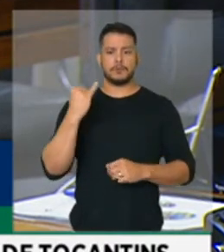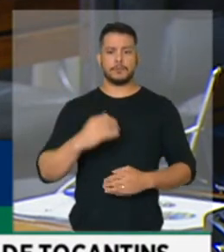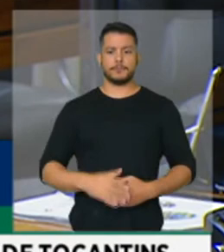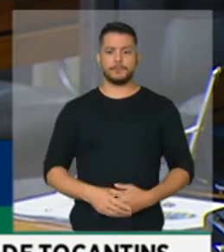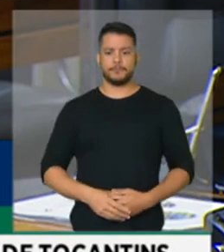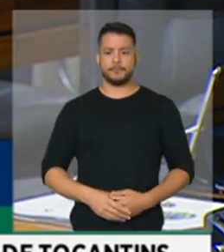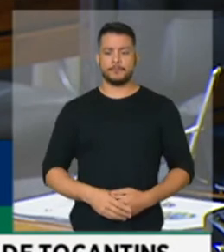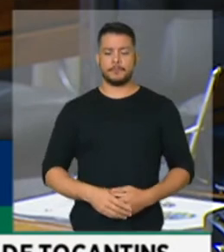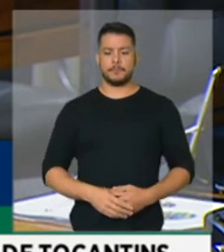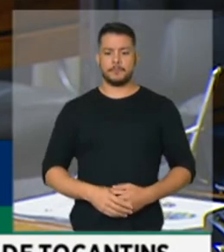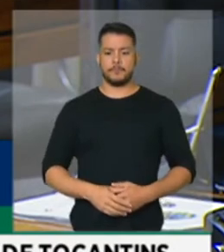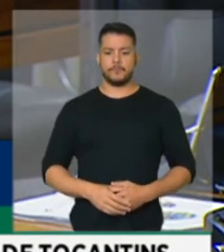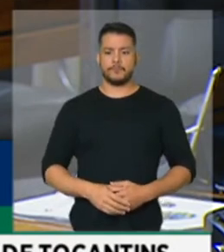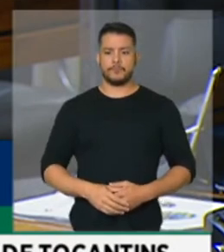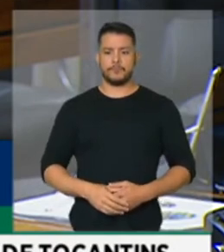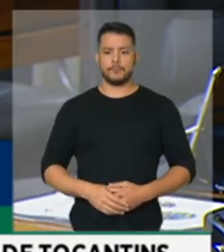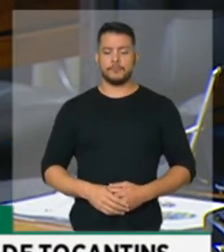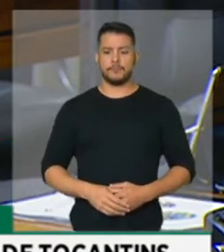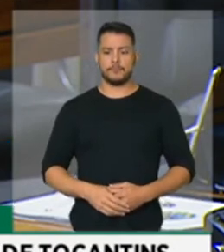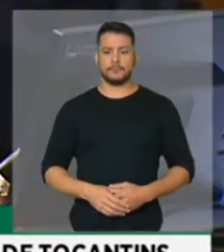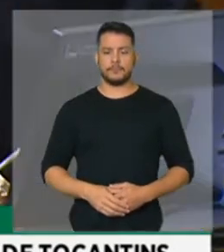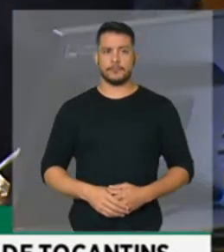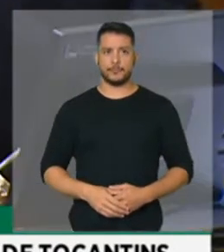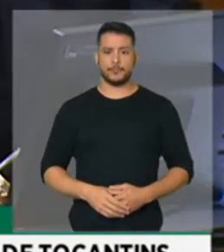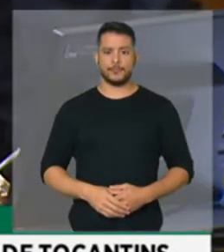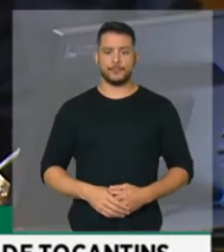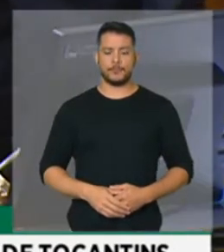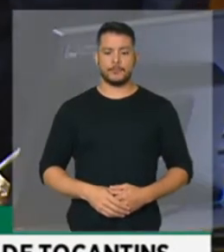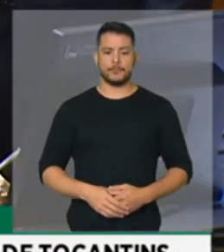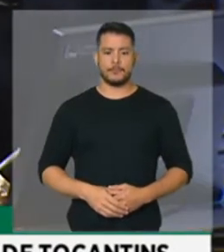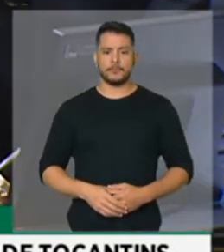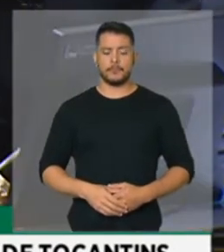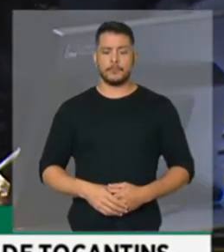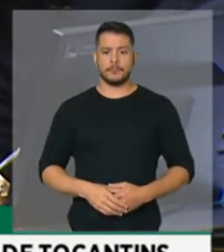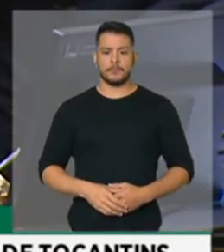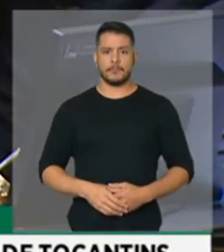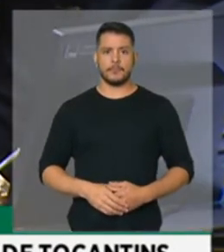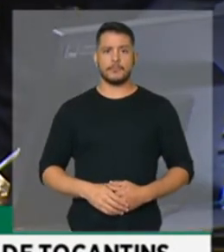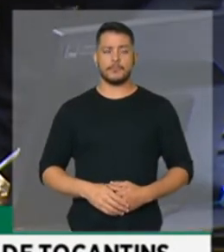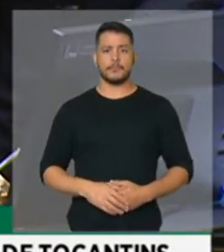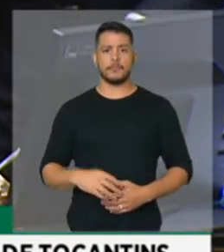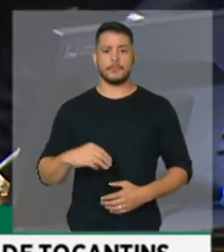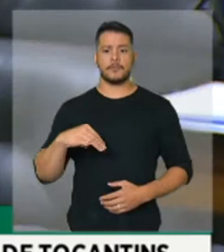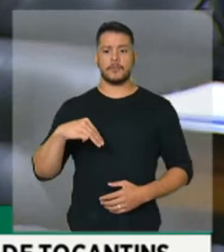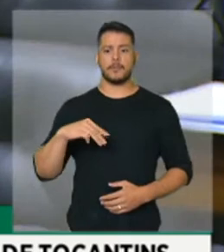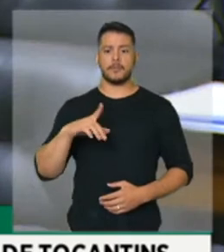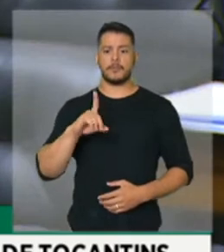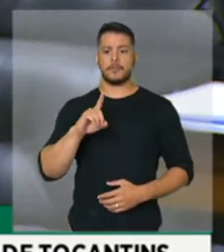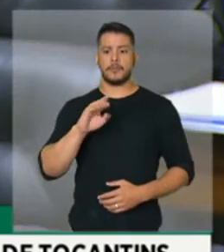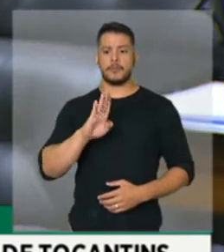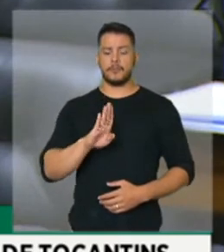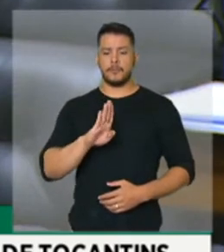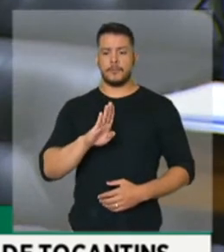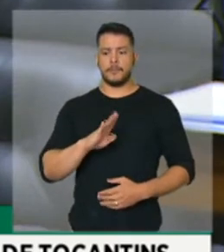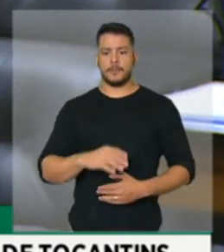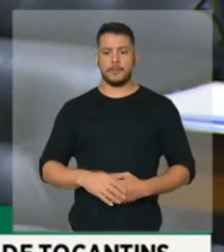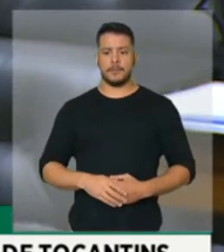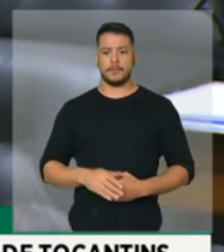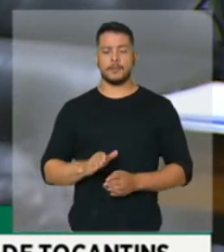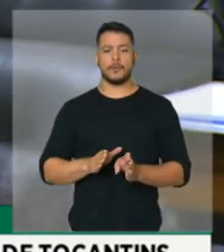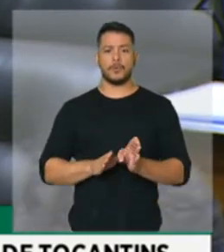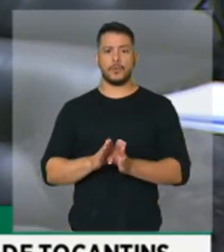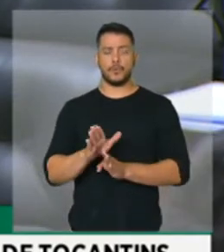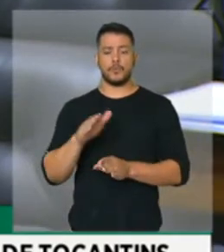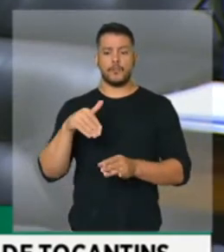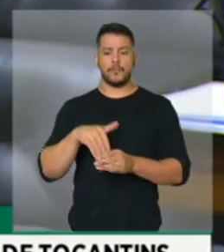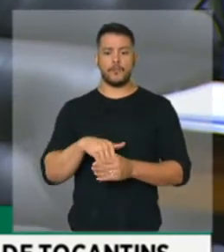Moura. PT orienta sim, presidente. Podemos. MDB. MDB, senhor presidente, orienta